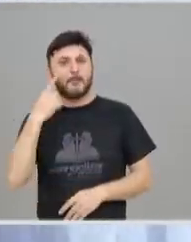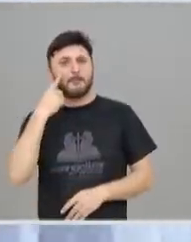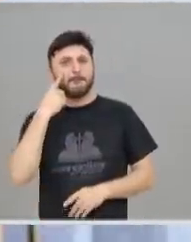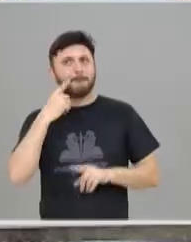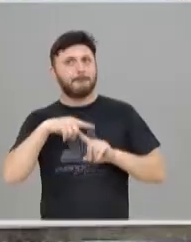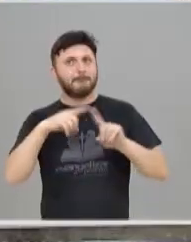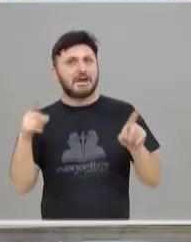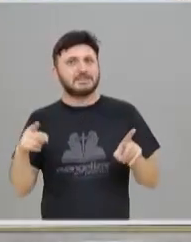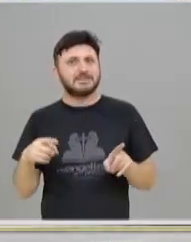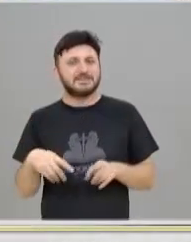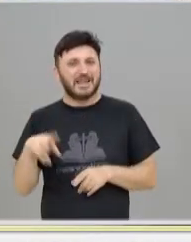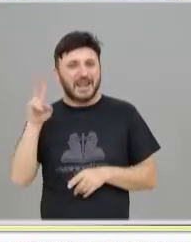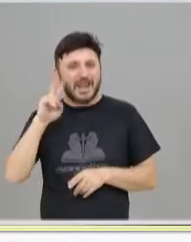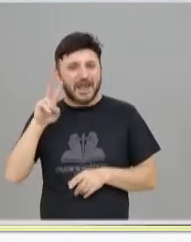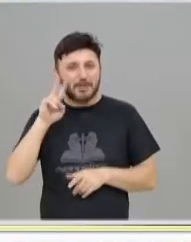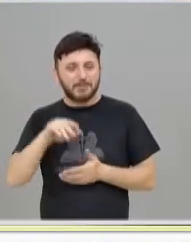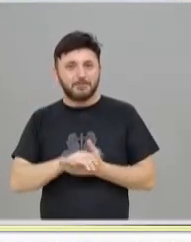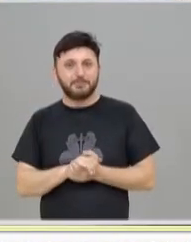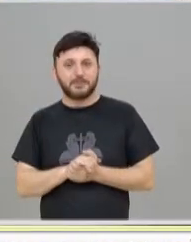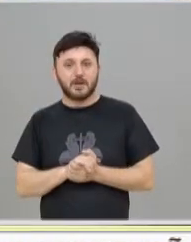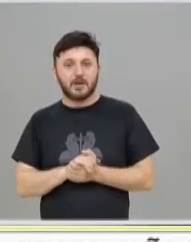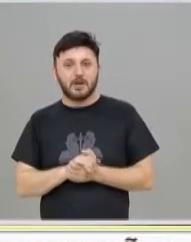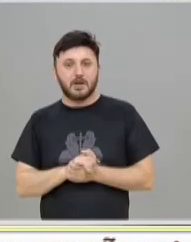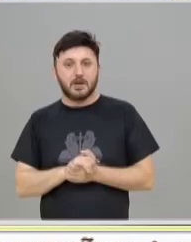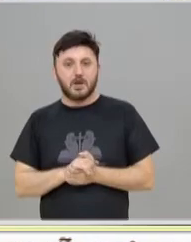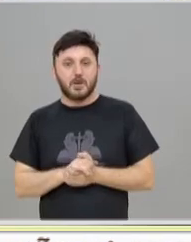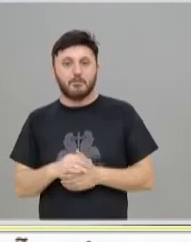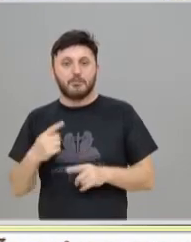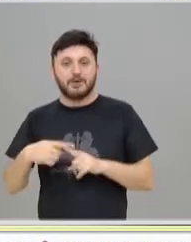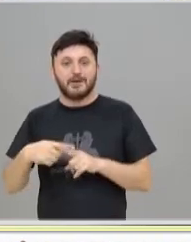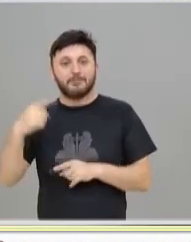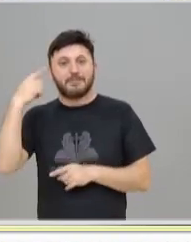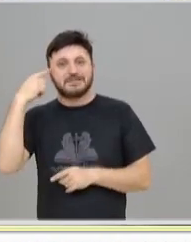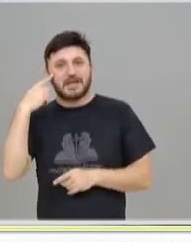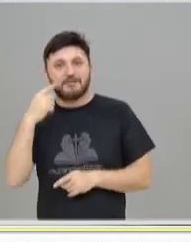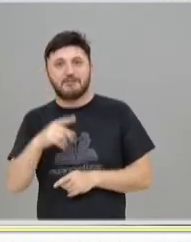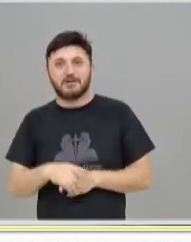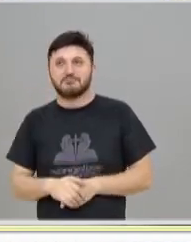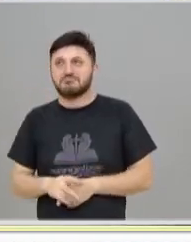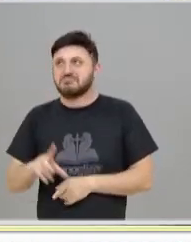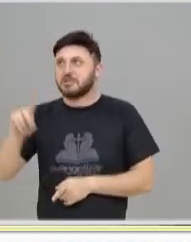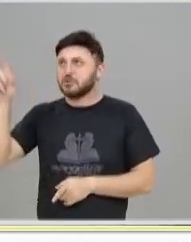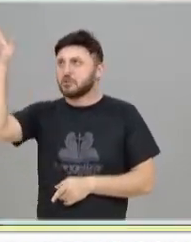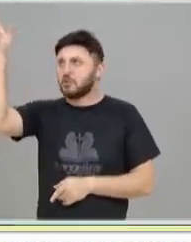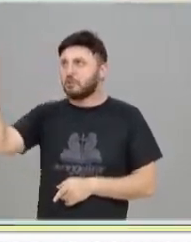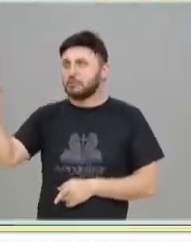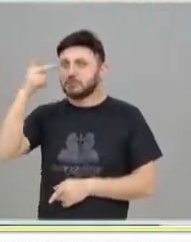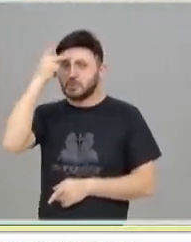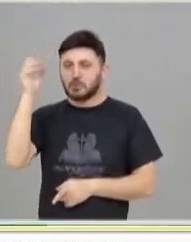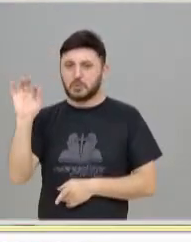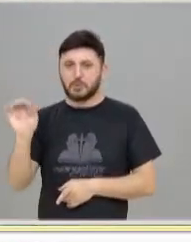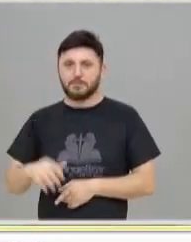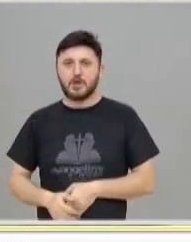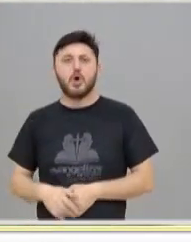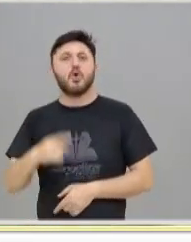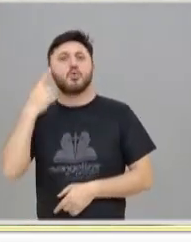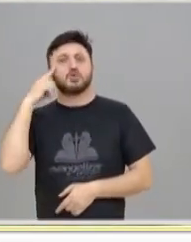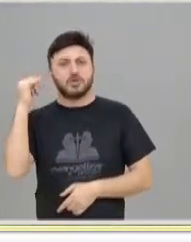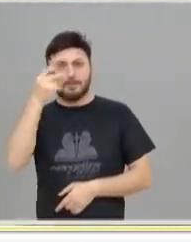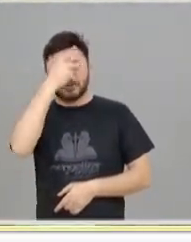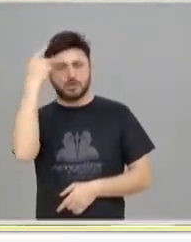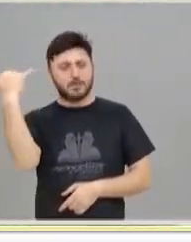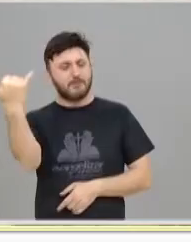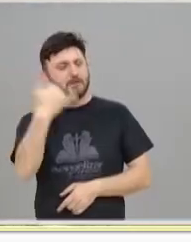que ele tem de Deus. Esses dias alguém me perguntava, padre, como pode estar na Bíblia, no